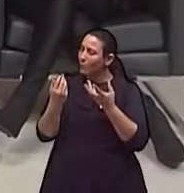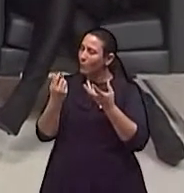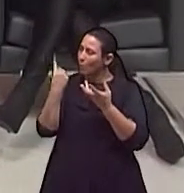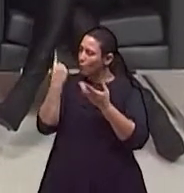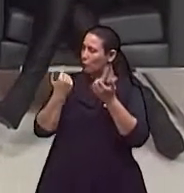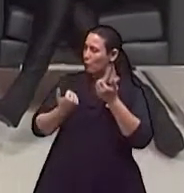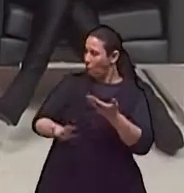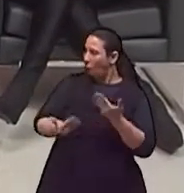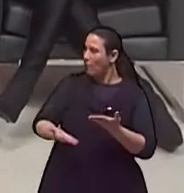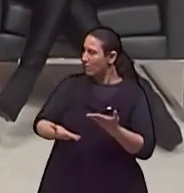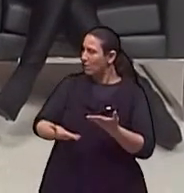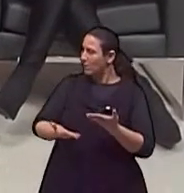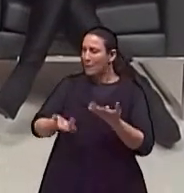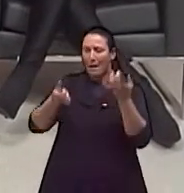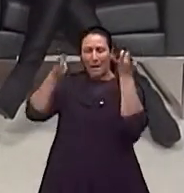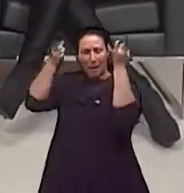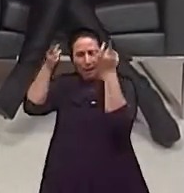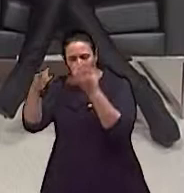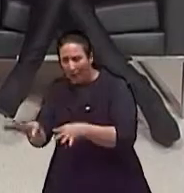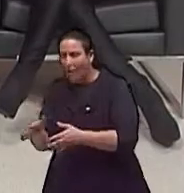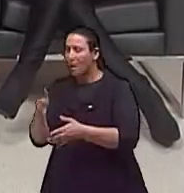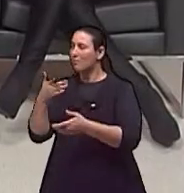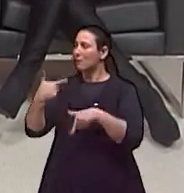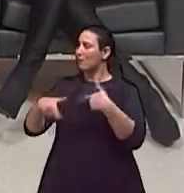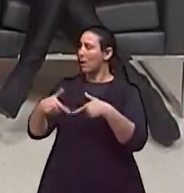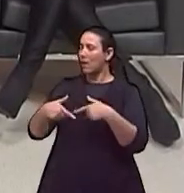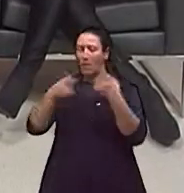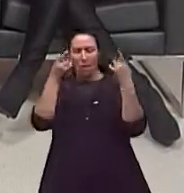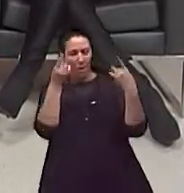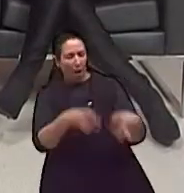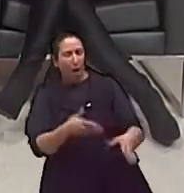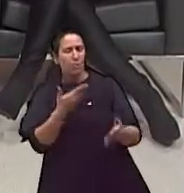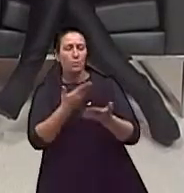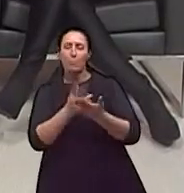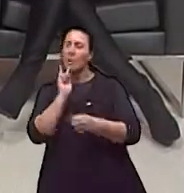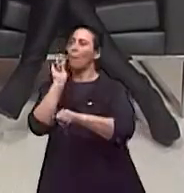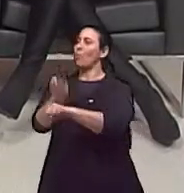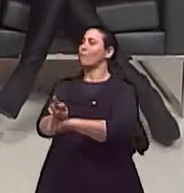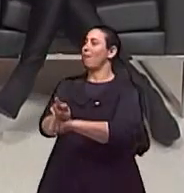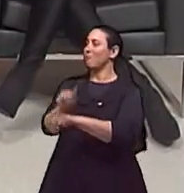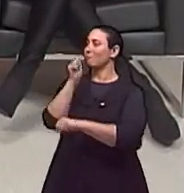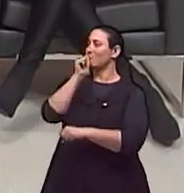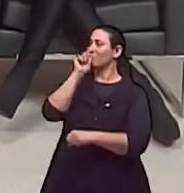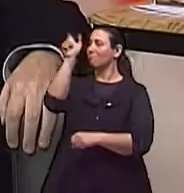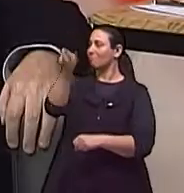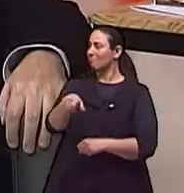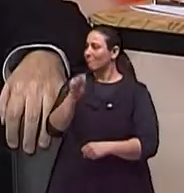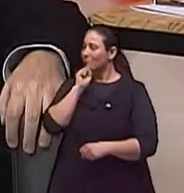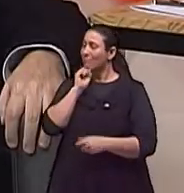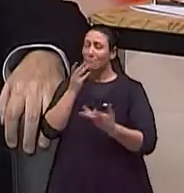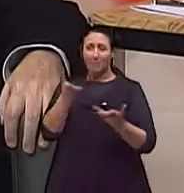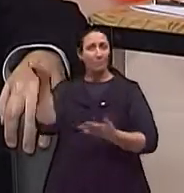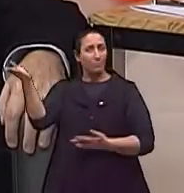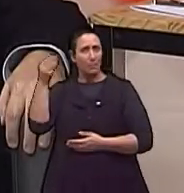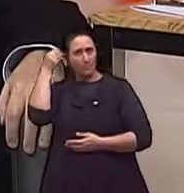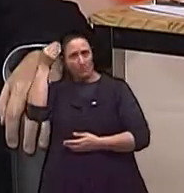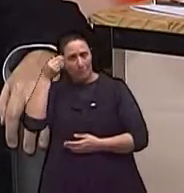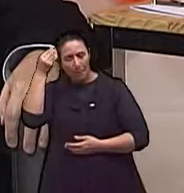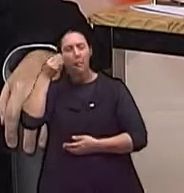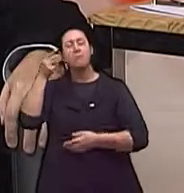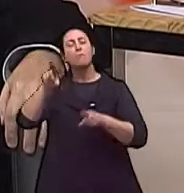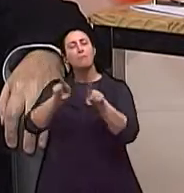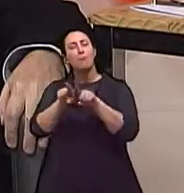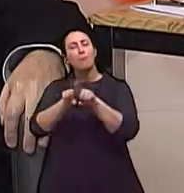jovem deixar de trabalhar para cuidar eu converso então continuo aqui com o psiquiatra coordenador do grupo de pesquisa